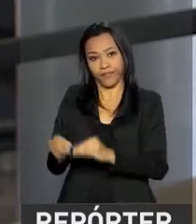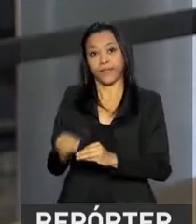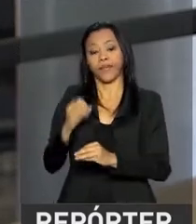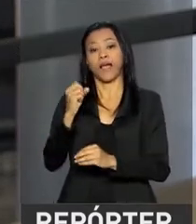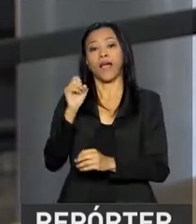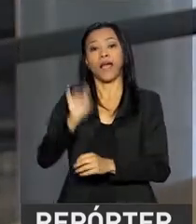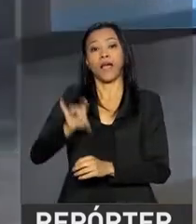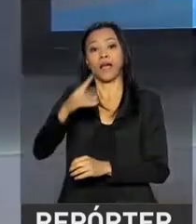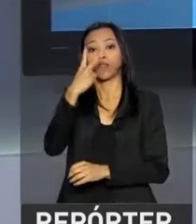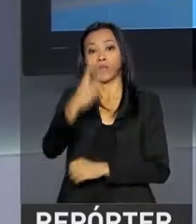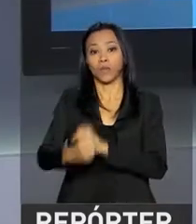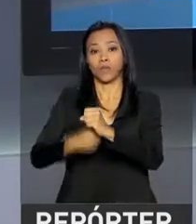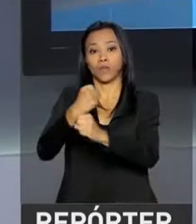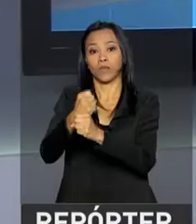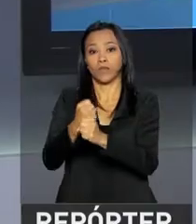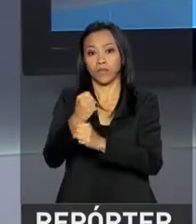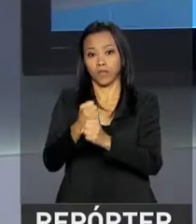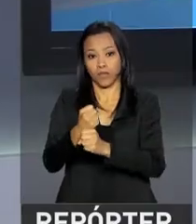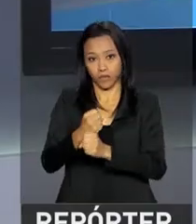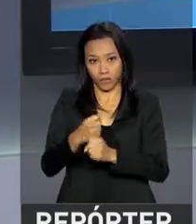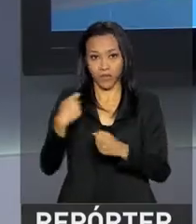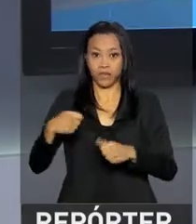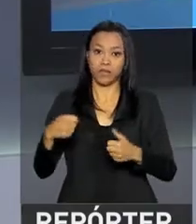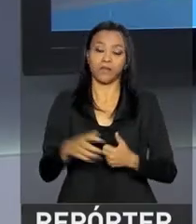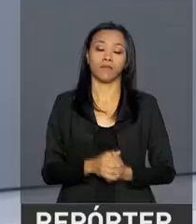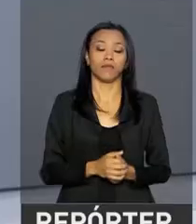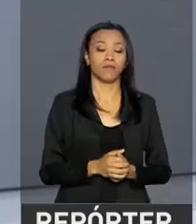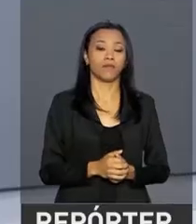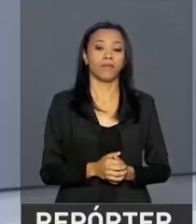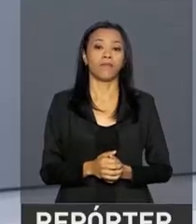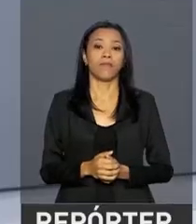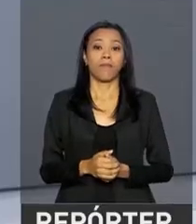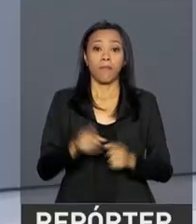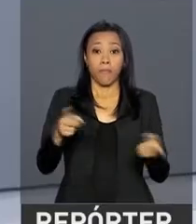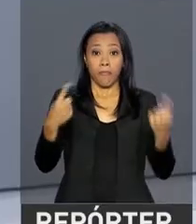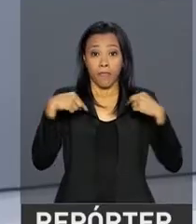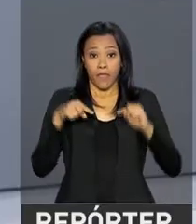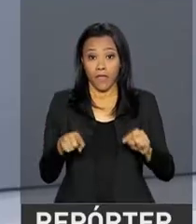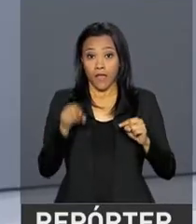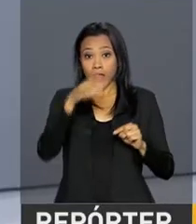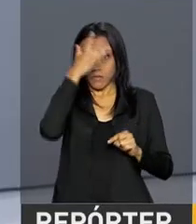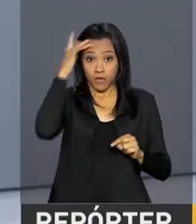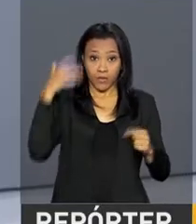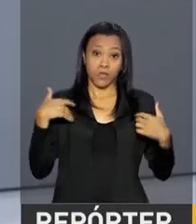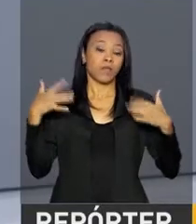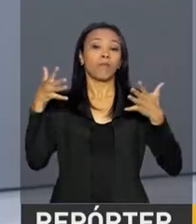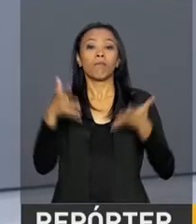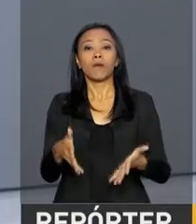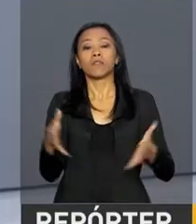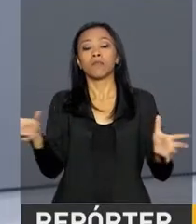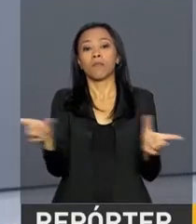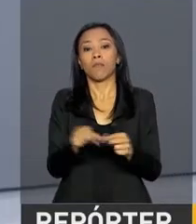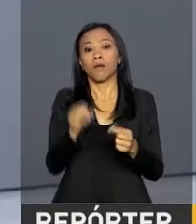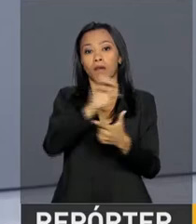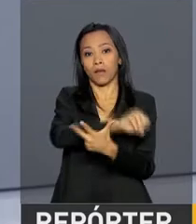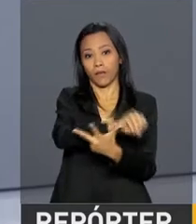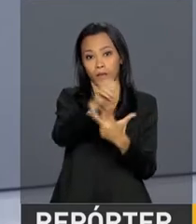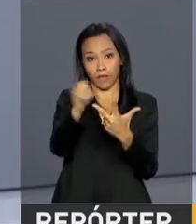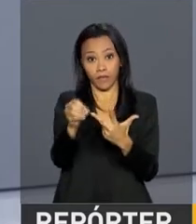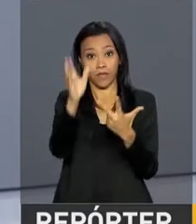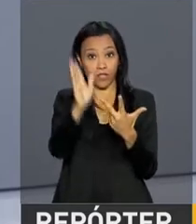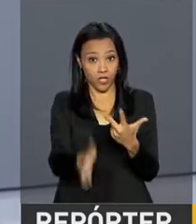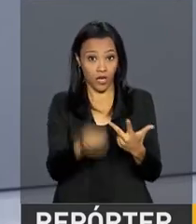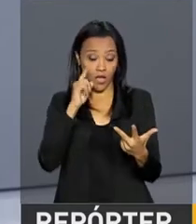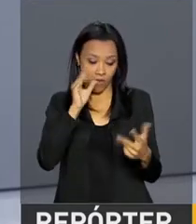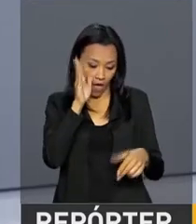dois anos carol obrigada pelas informações né os participantes do exame nacional do ensino médio já estão conferindo